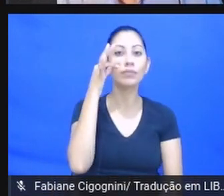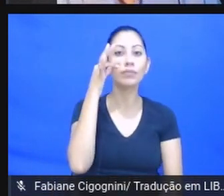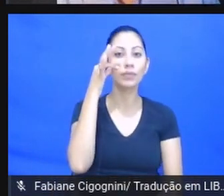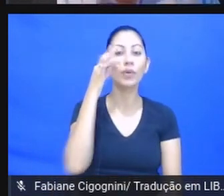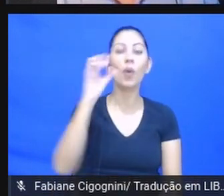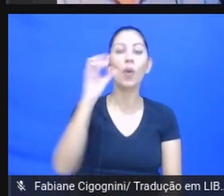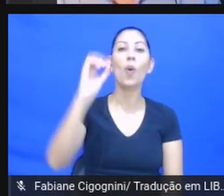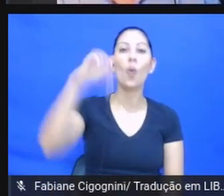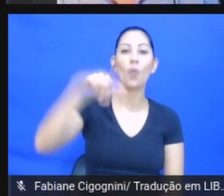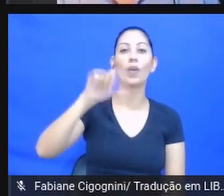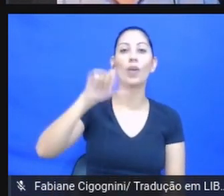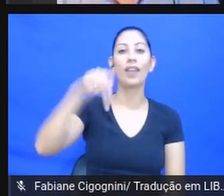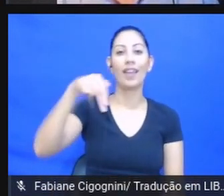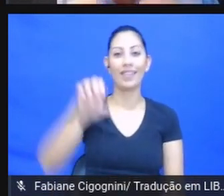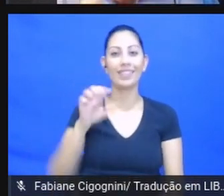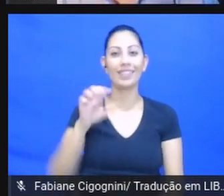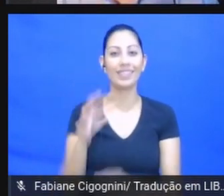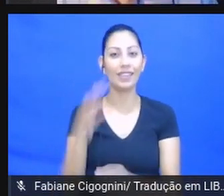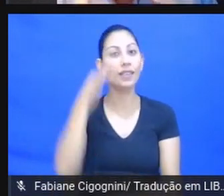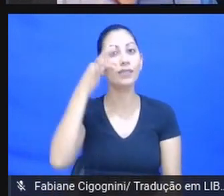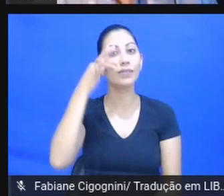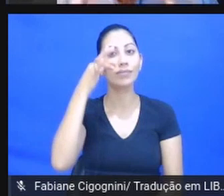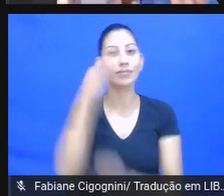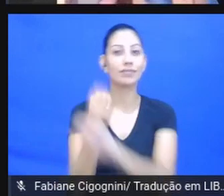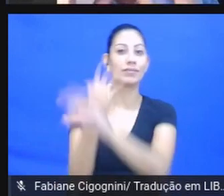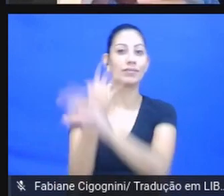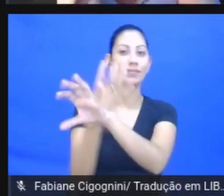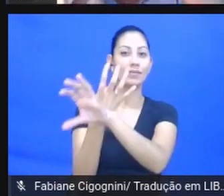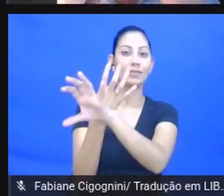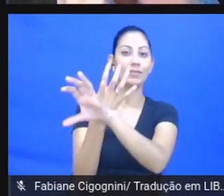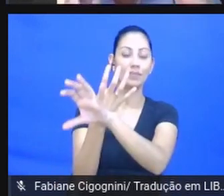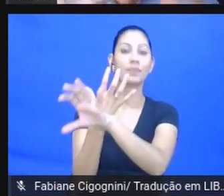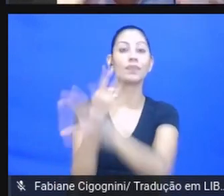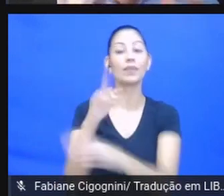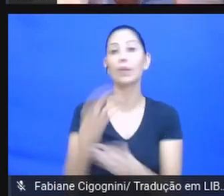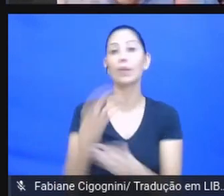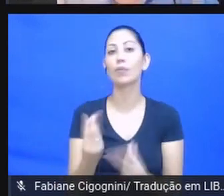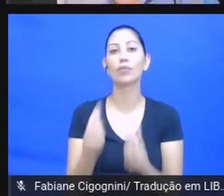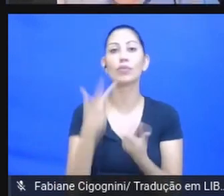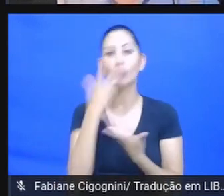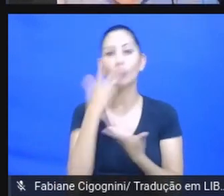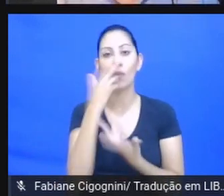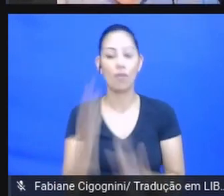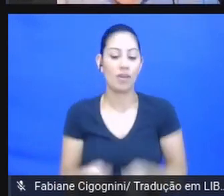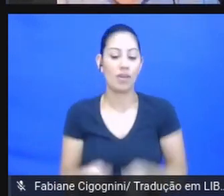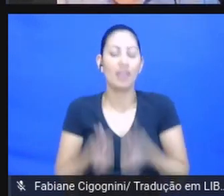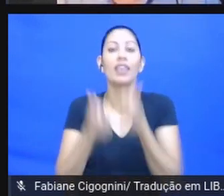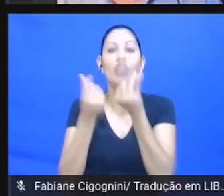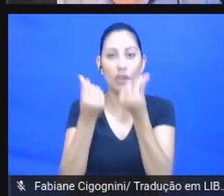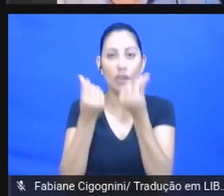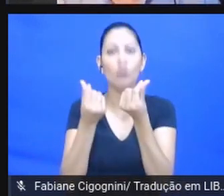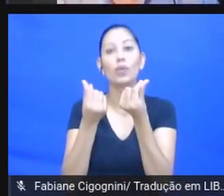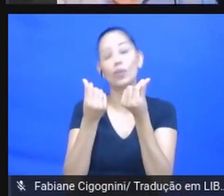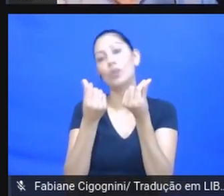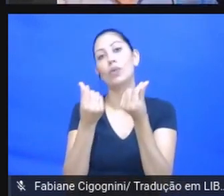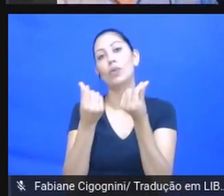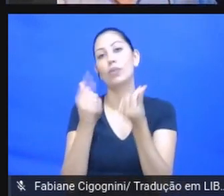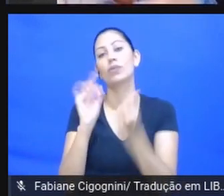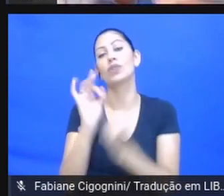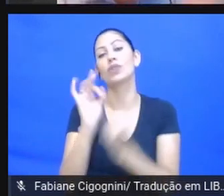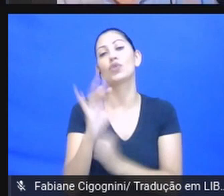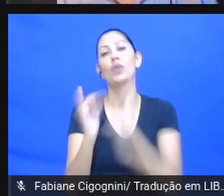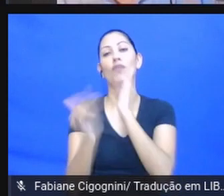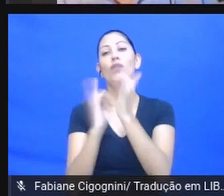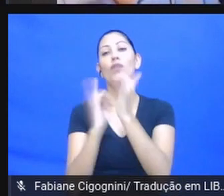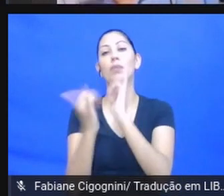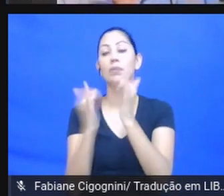eles são muito preciosos para perdê-los só com transmissão de conteúdo.